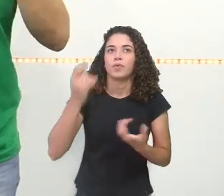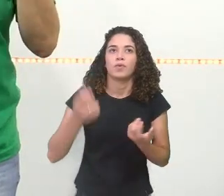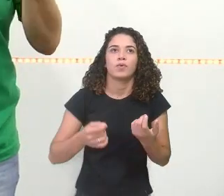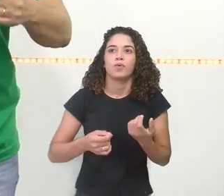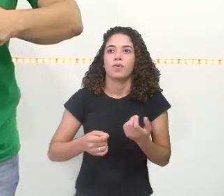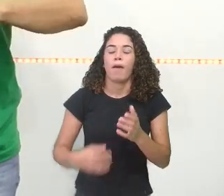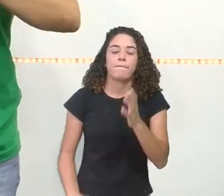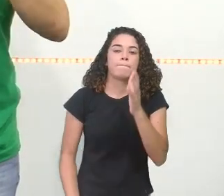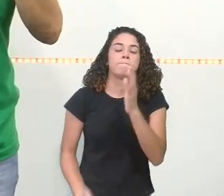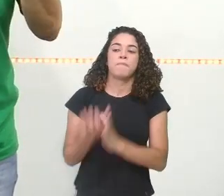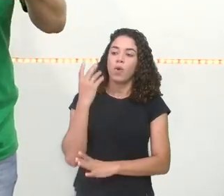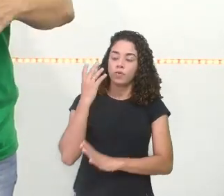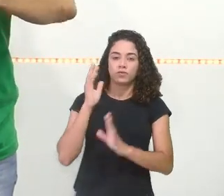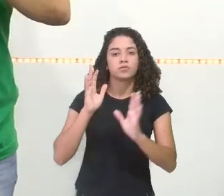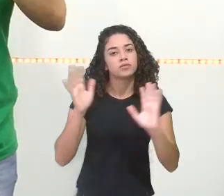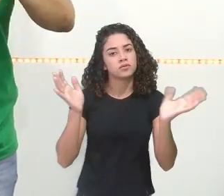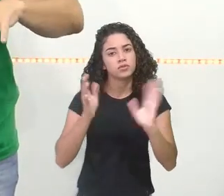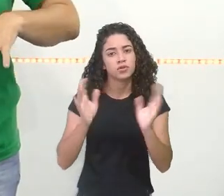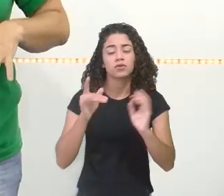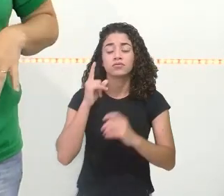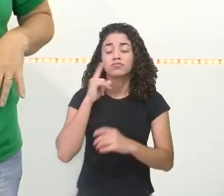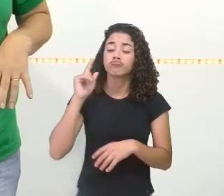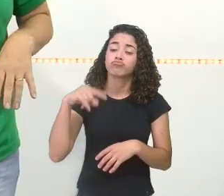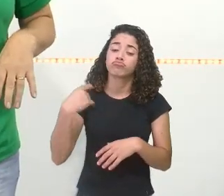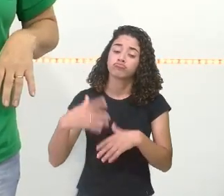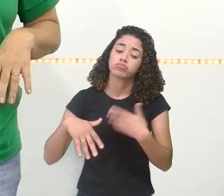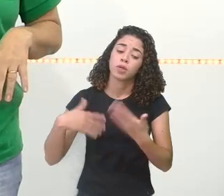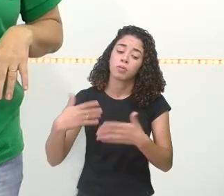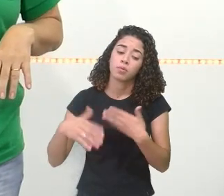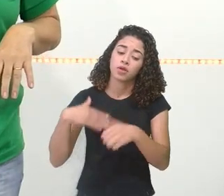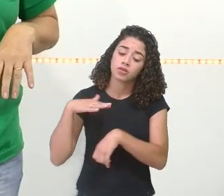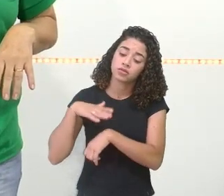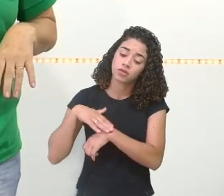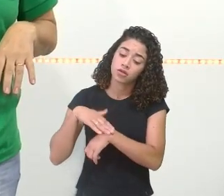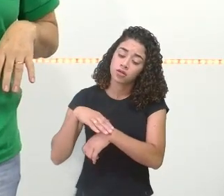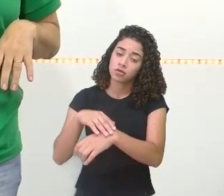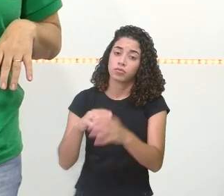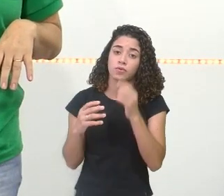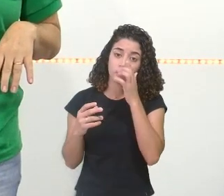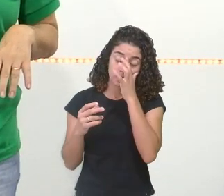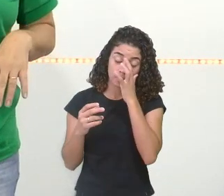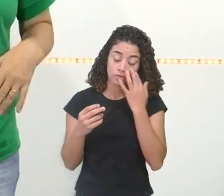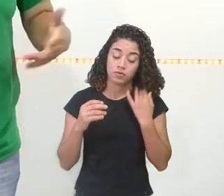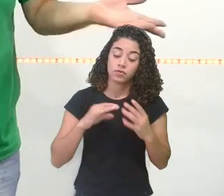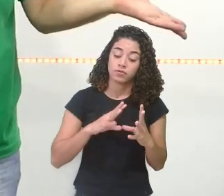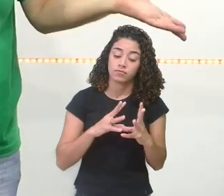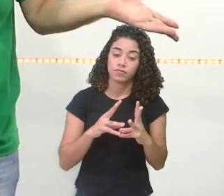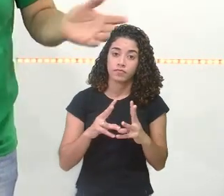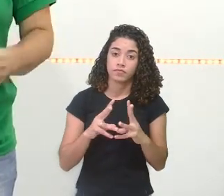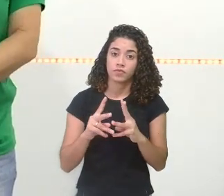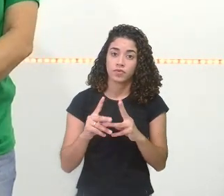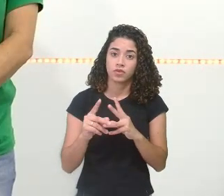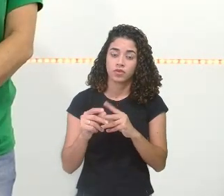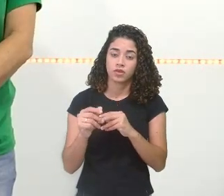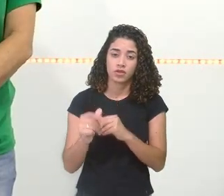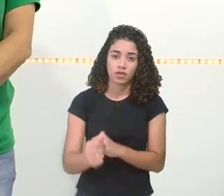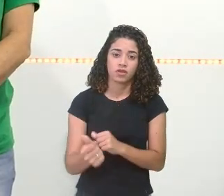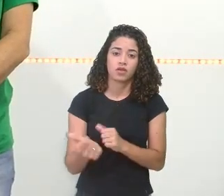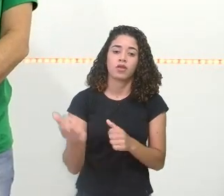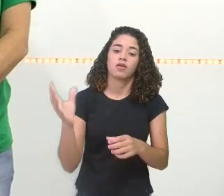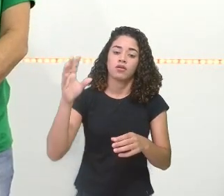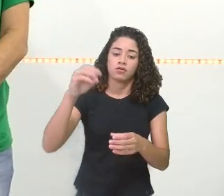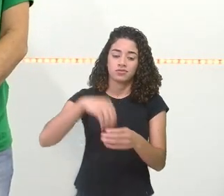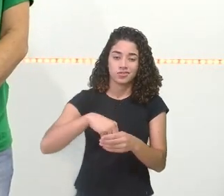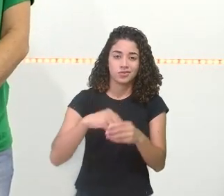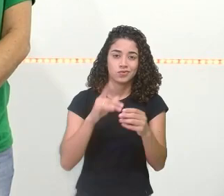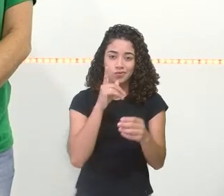mas com o passar dos anos, ó, foi destruindo aí, ó, a terra foi caindo para dentro do rio e o rio não existe mais. Que triste,